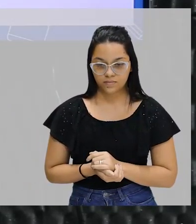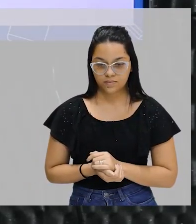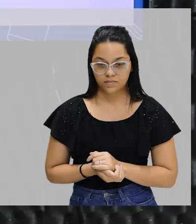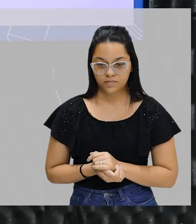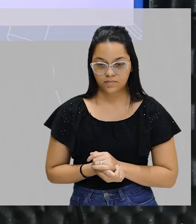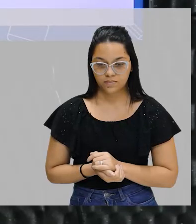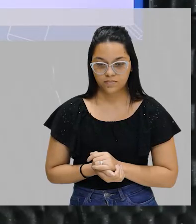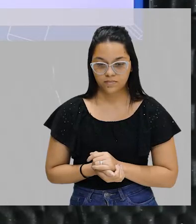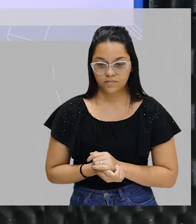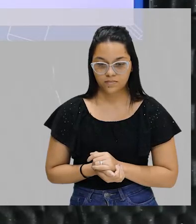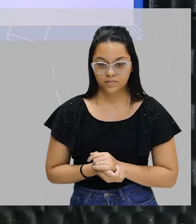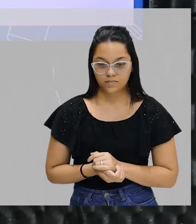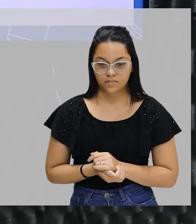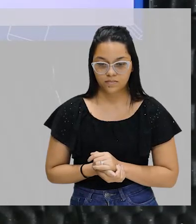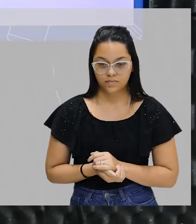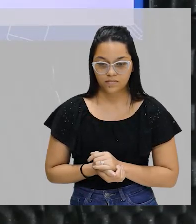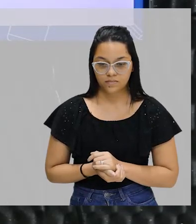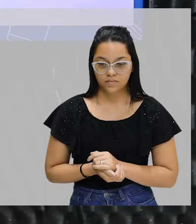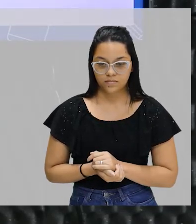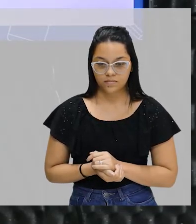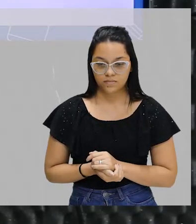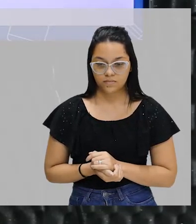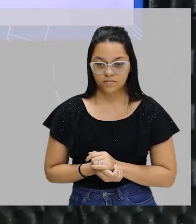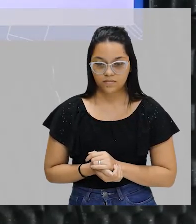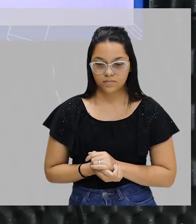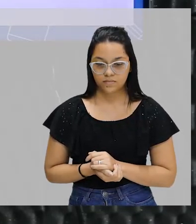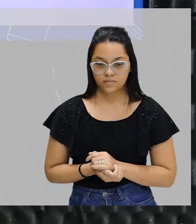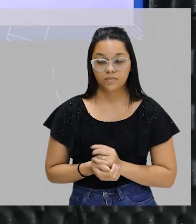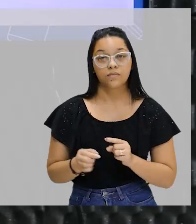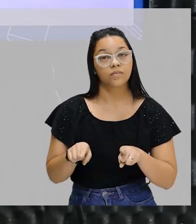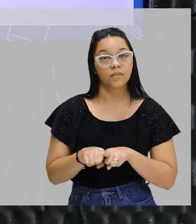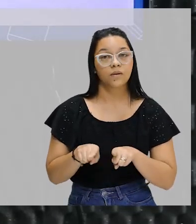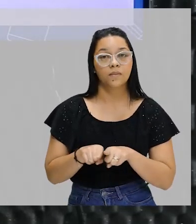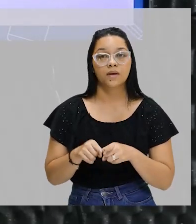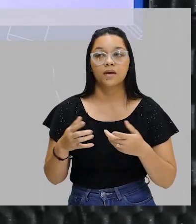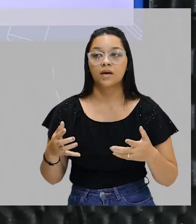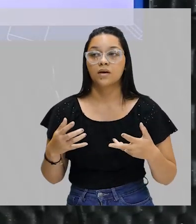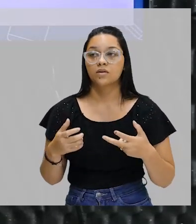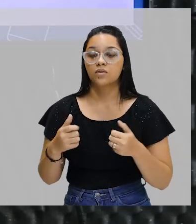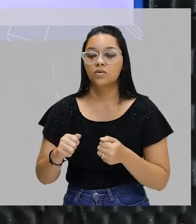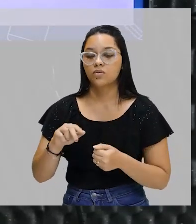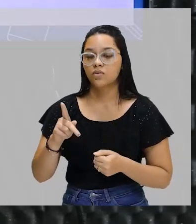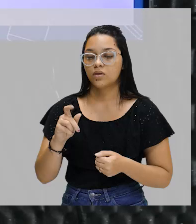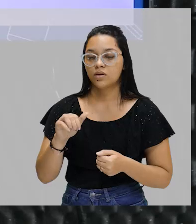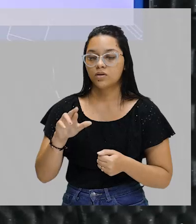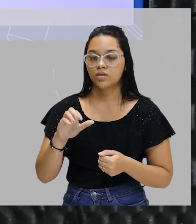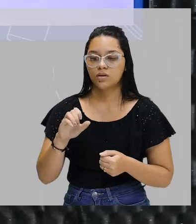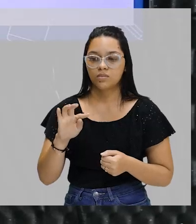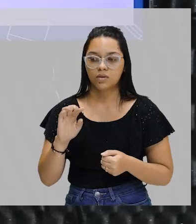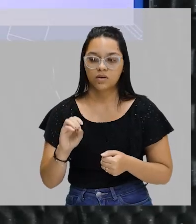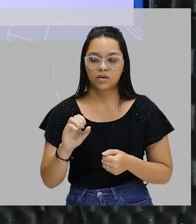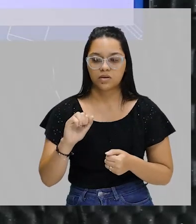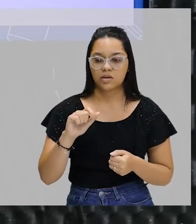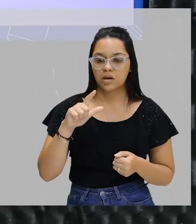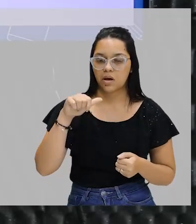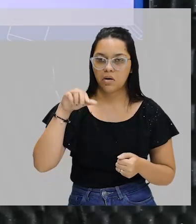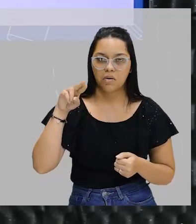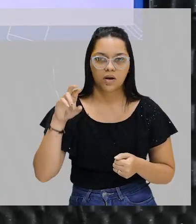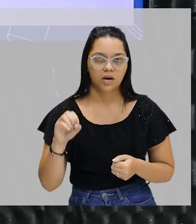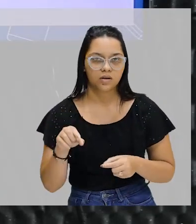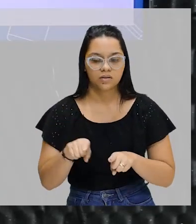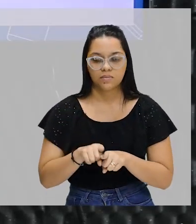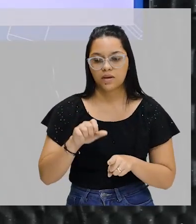tripla. Dien, duas ligações duplas. E, turminha, todo hidrocarboneto, alcano, alceno,